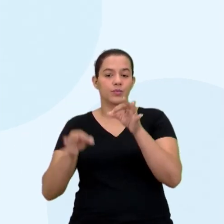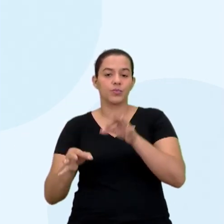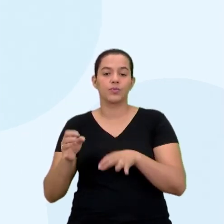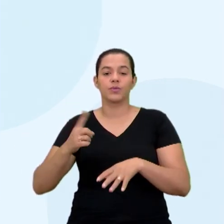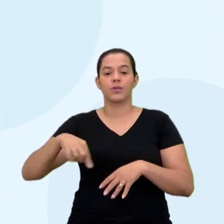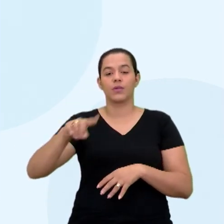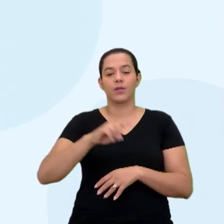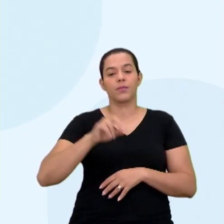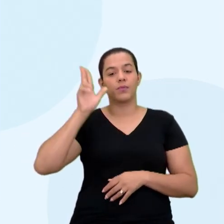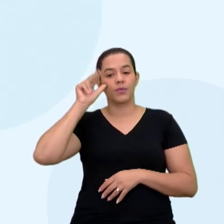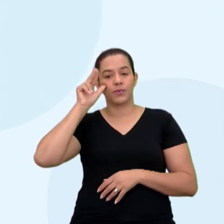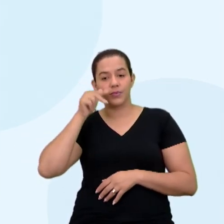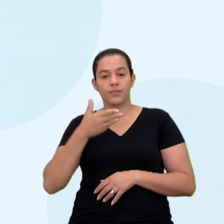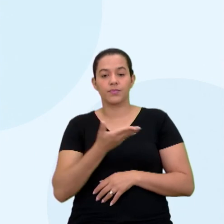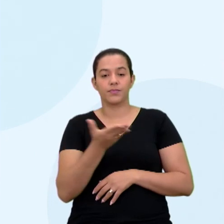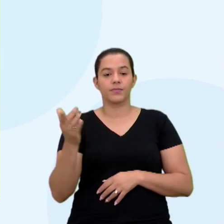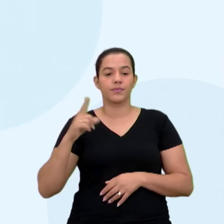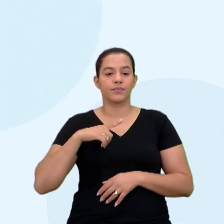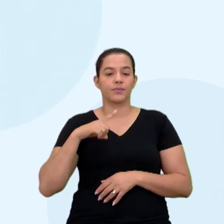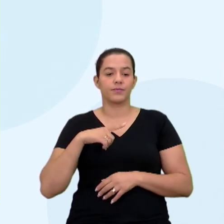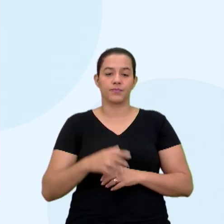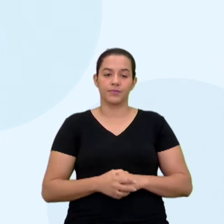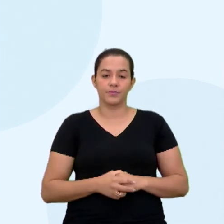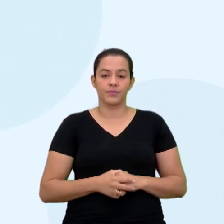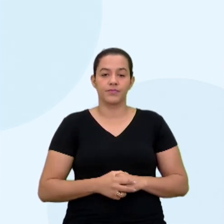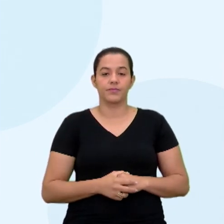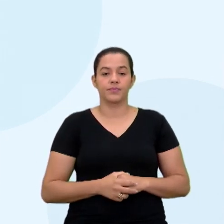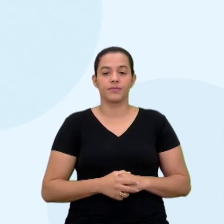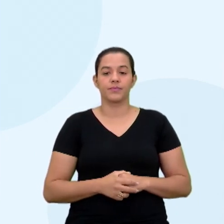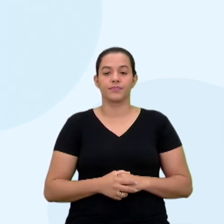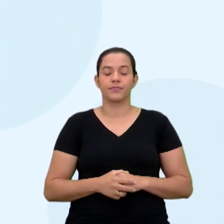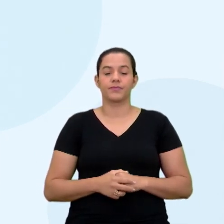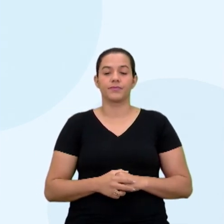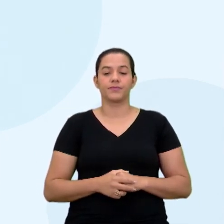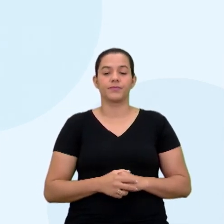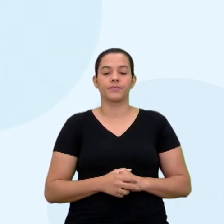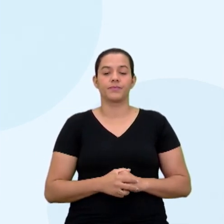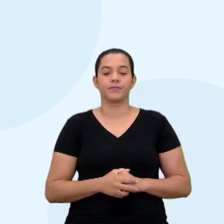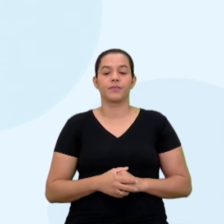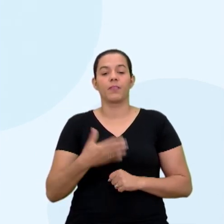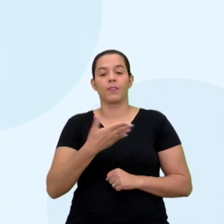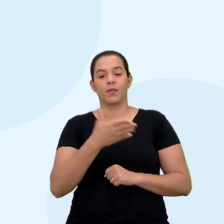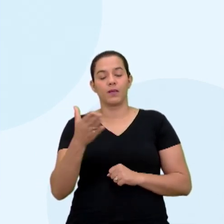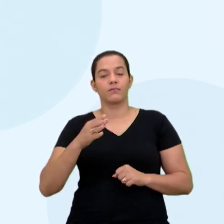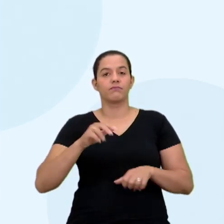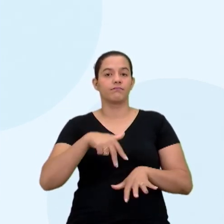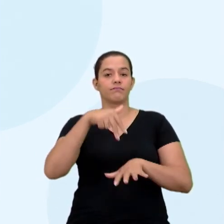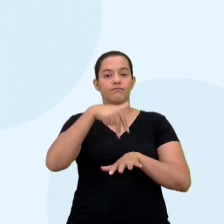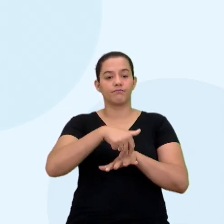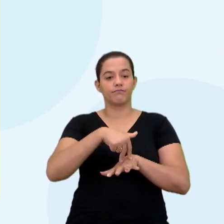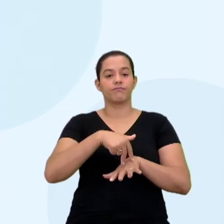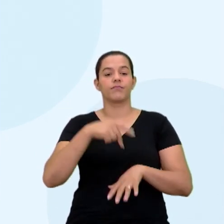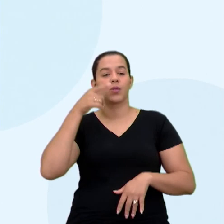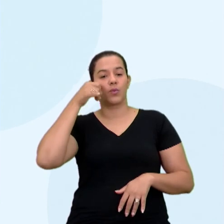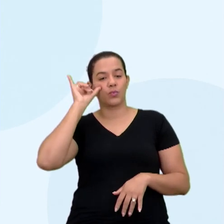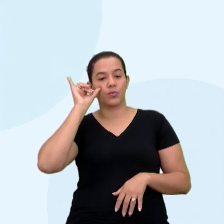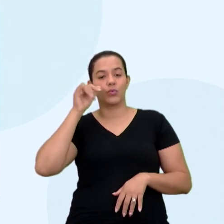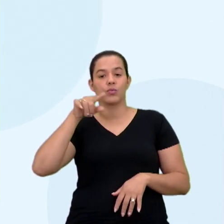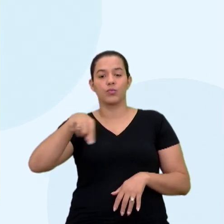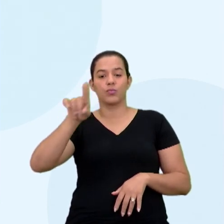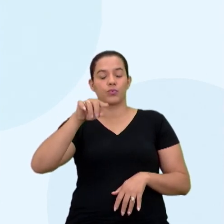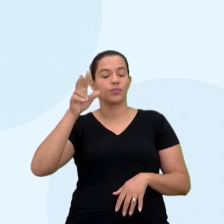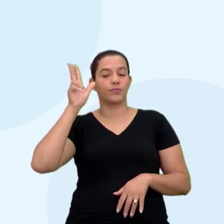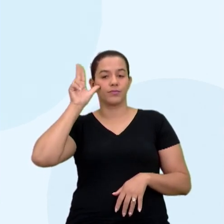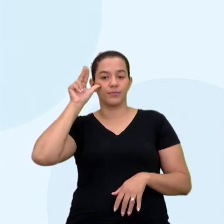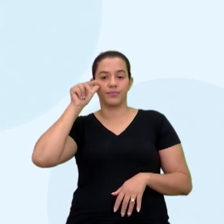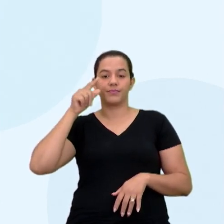um cavalo curioso do São Gregório, ó, dei o nome do cavalo aí, tá ok? Em uma exposição da raça crioula lá no Rio Grande do Sul, tá